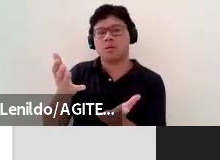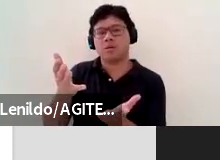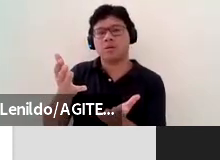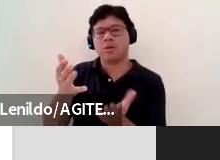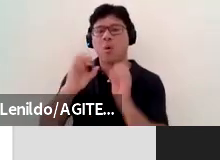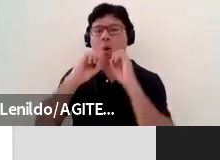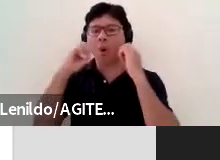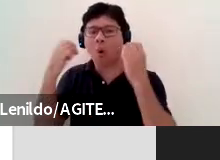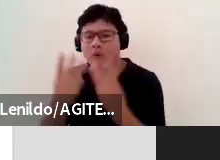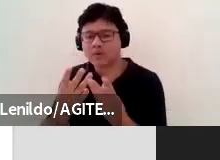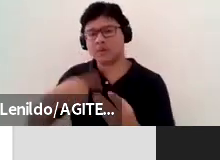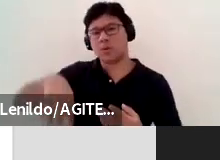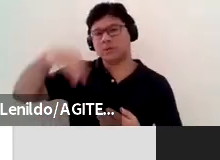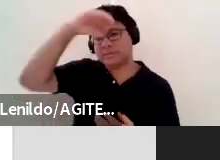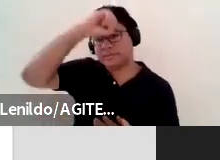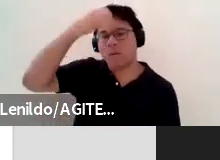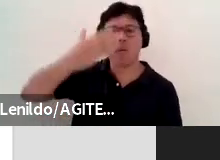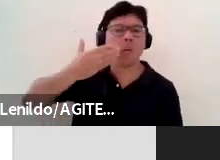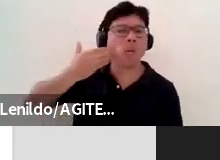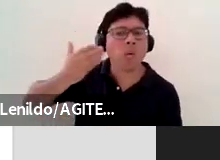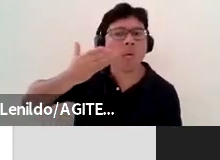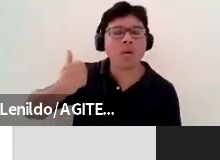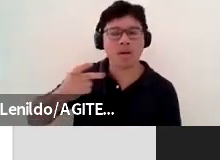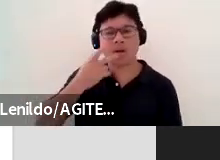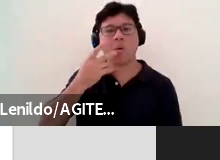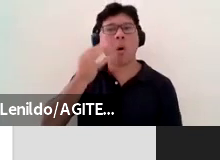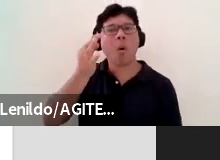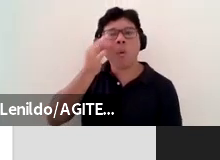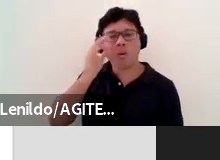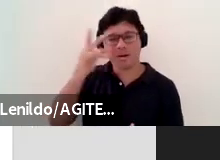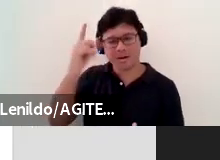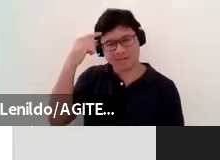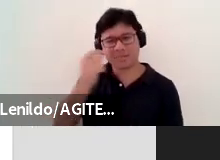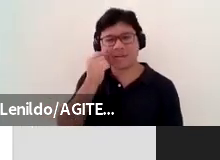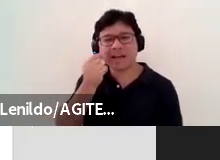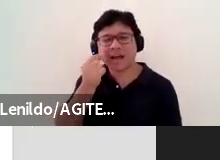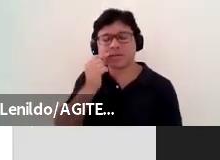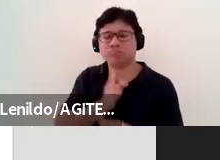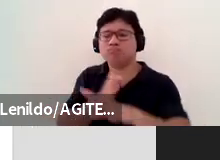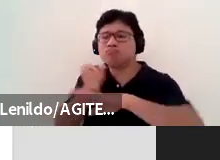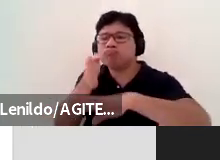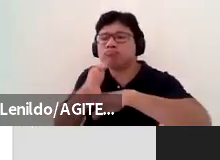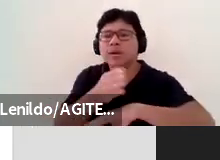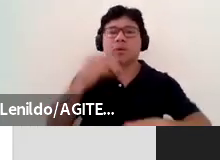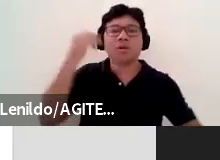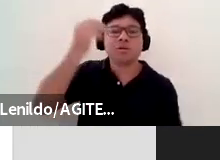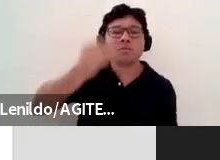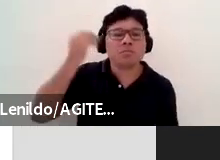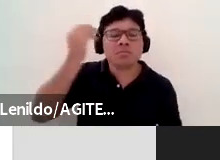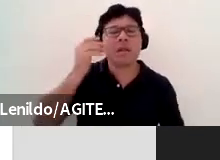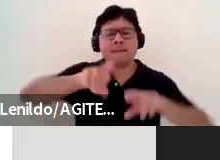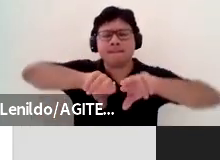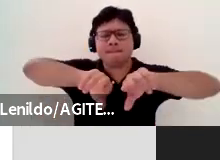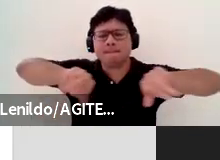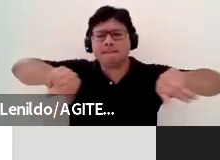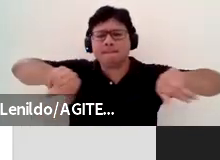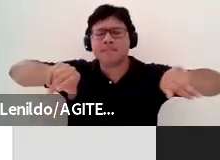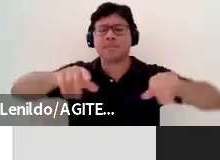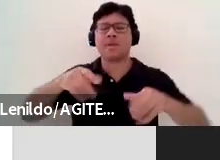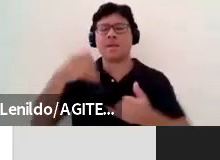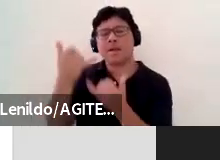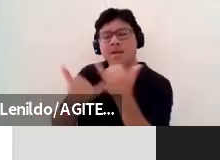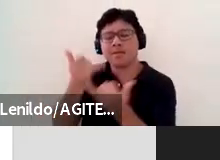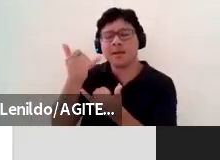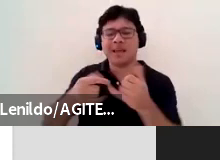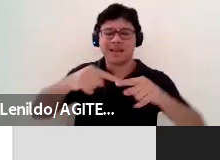oficinas, afinal, né? Fomos ratas de oficina, então a gente teve muitas experiências com o ensino, né? A gente brinca que a sala